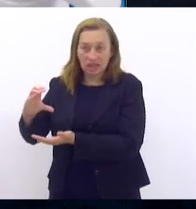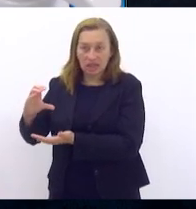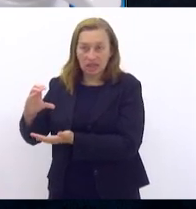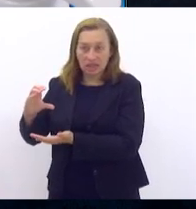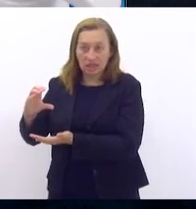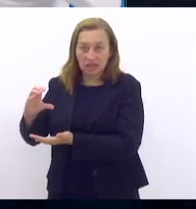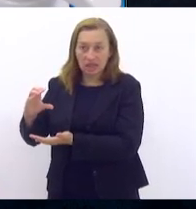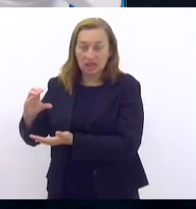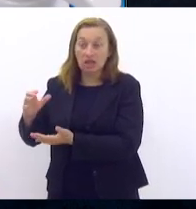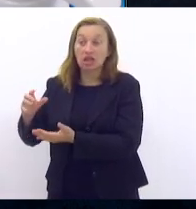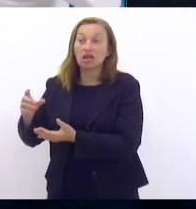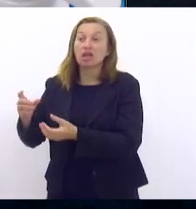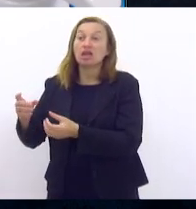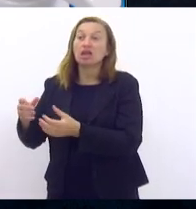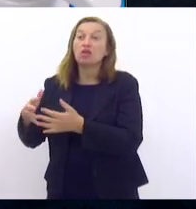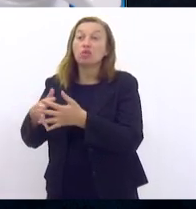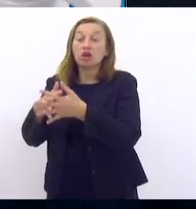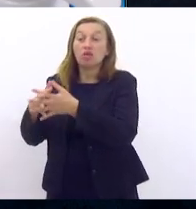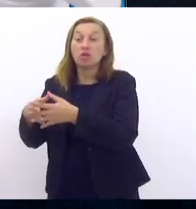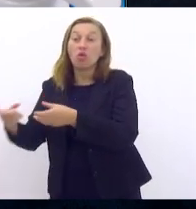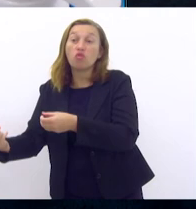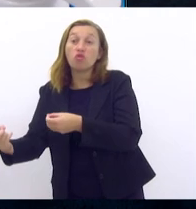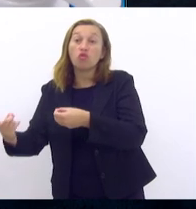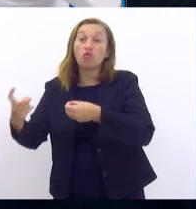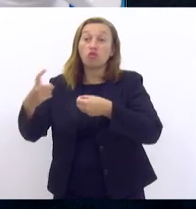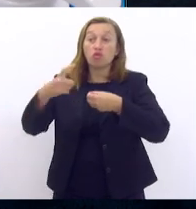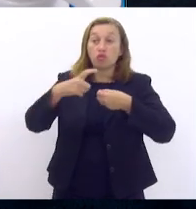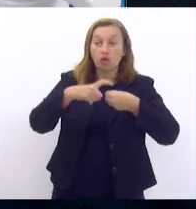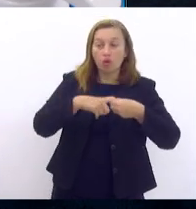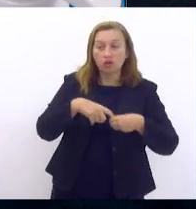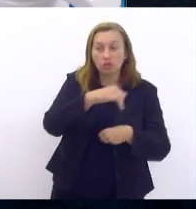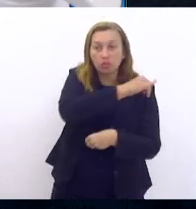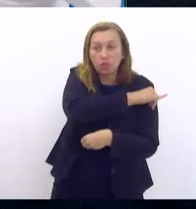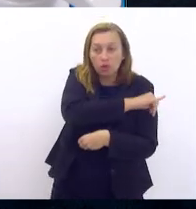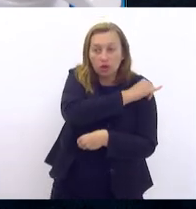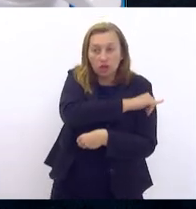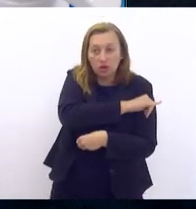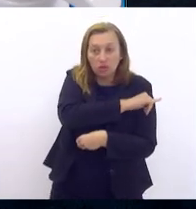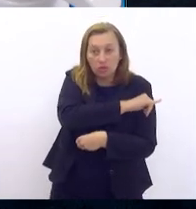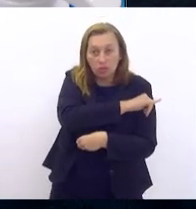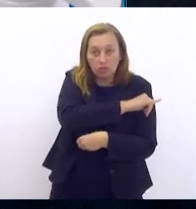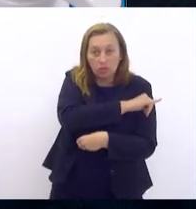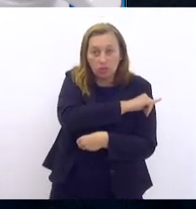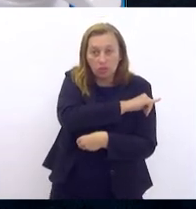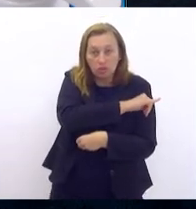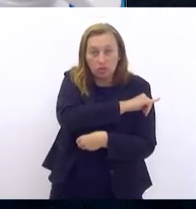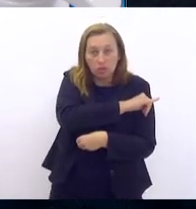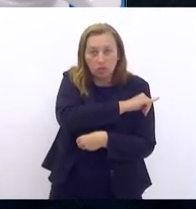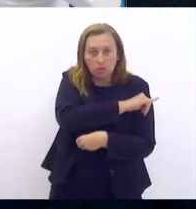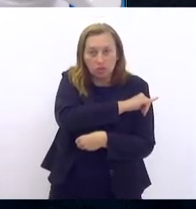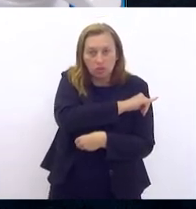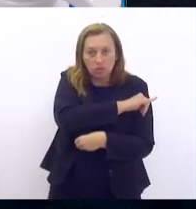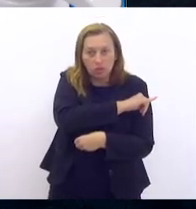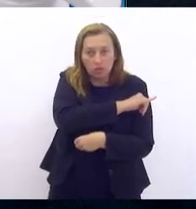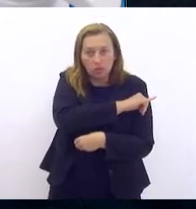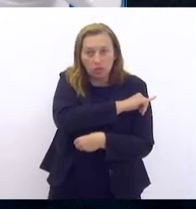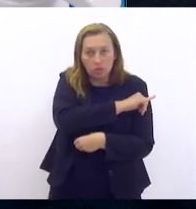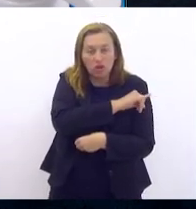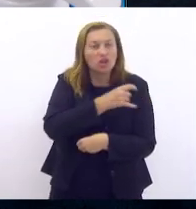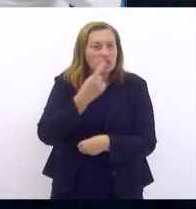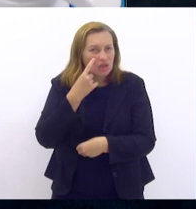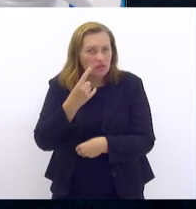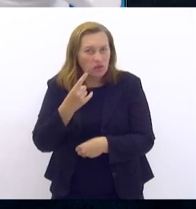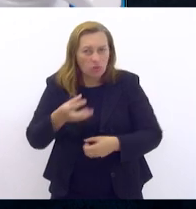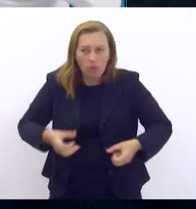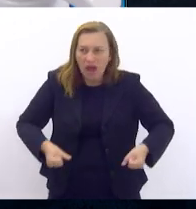volta de Santa Catarina com três toneladas de copinho descartável Alguém já segurou uma caixa de